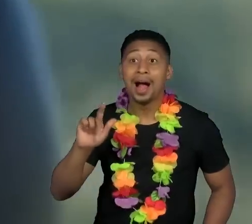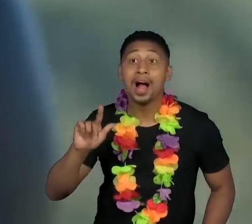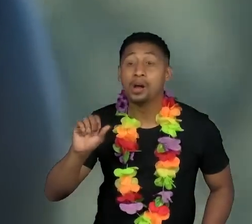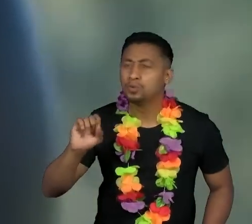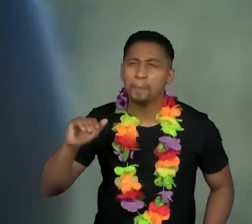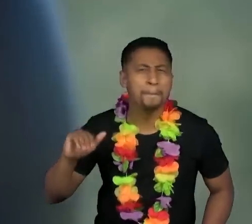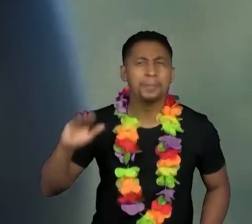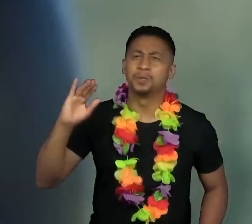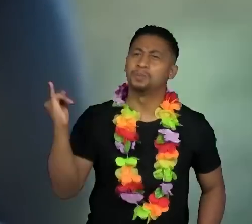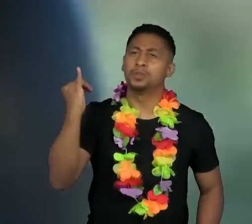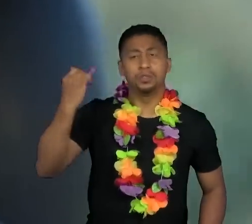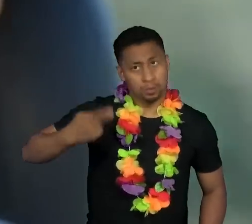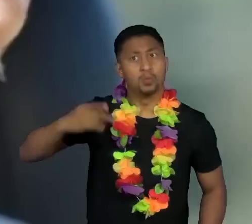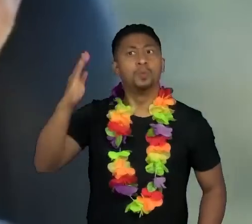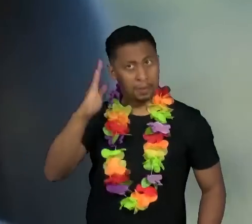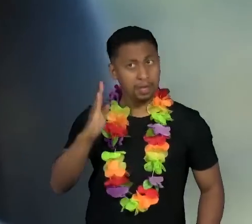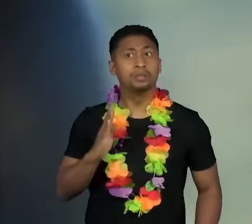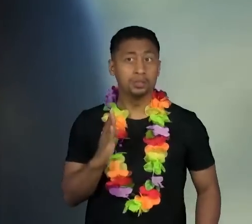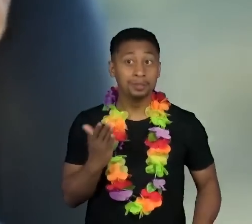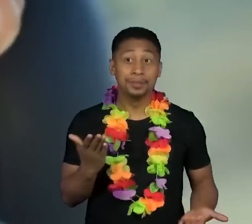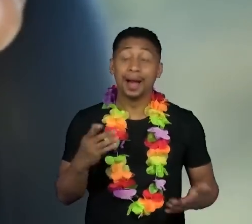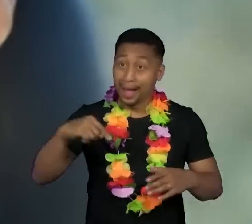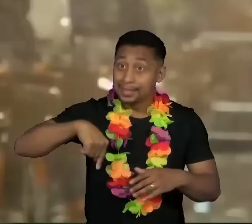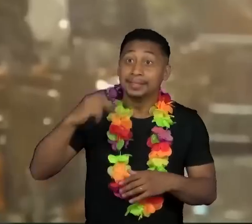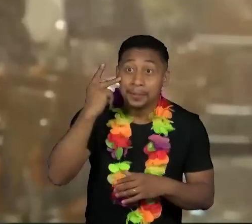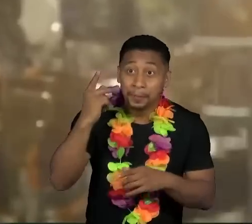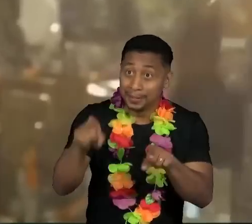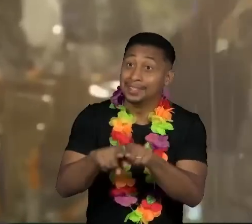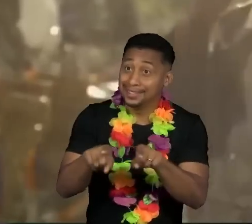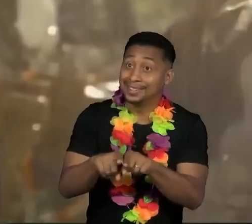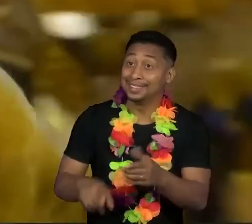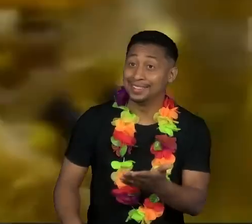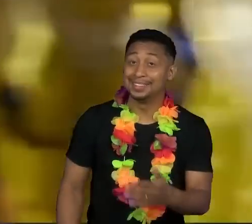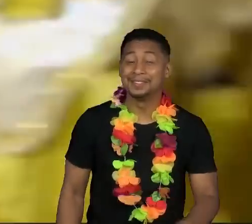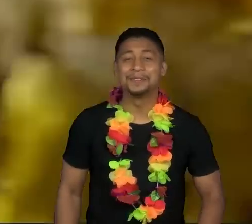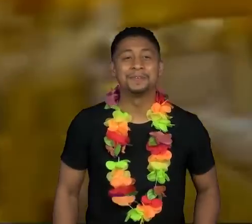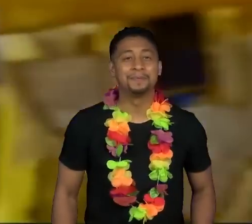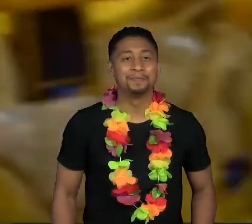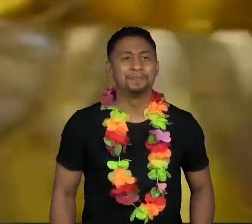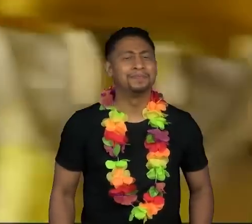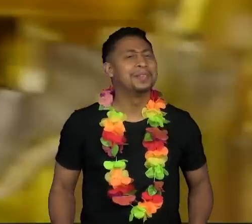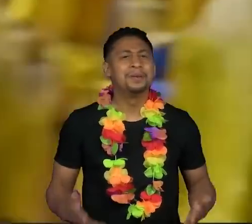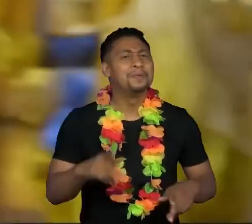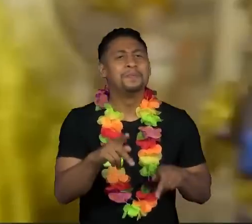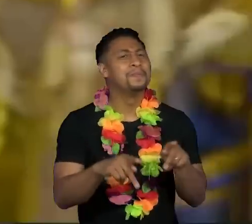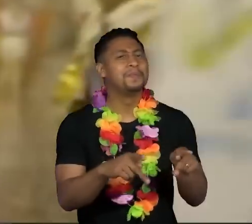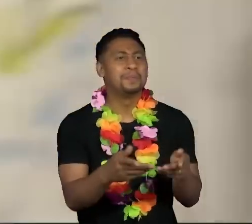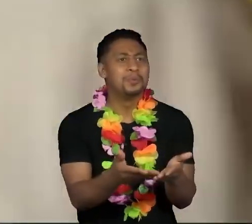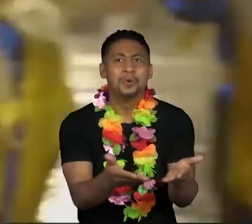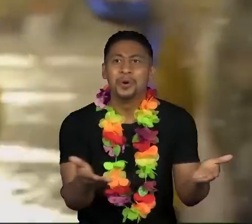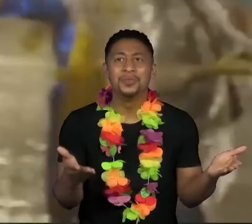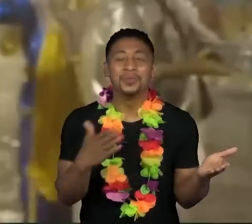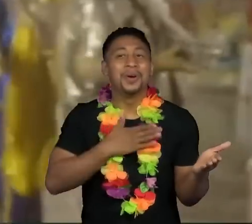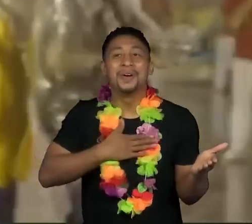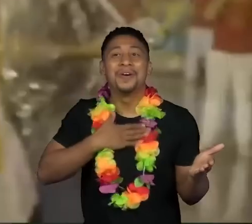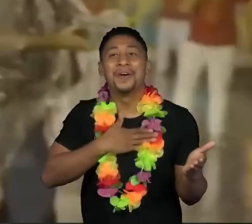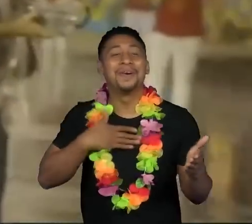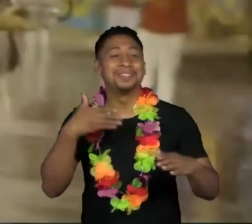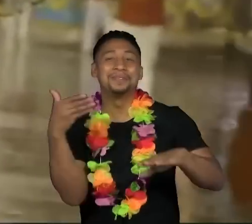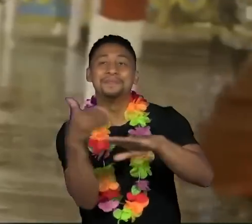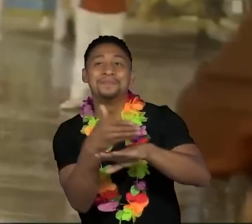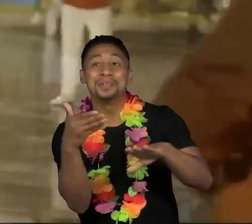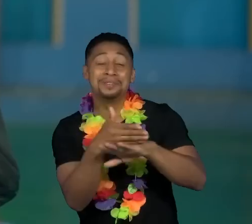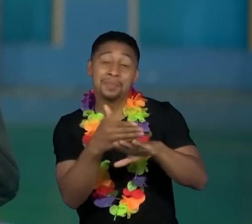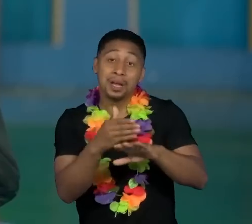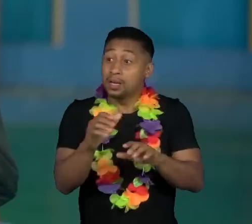país e, com certeza, o sambista mais importante vivo de São Paulo. Uma festa popular do povo, né? Quem gosta participa, tem muita gente que não